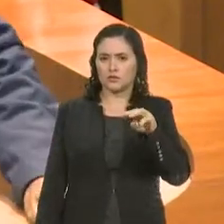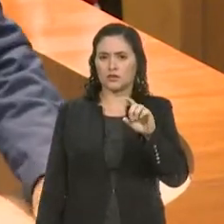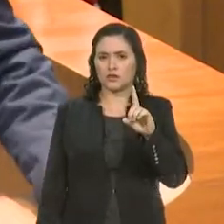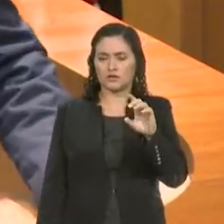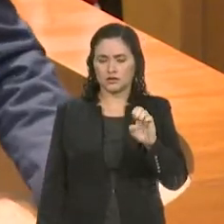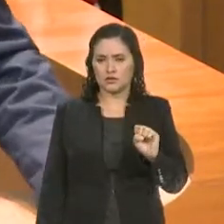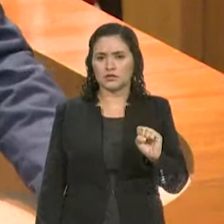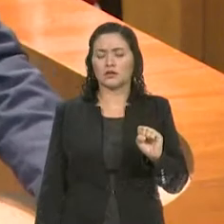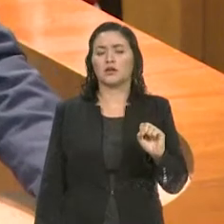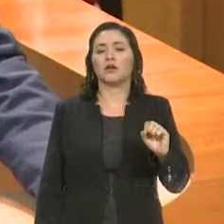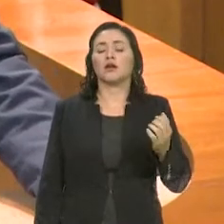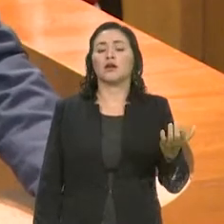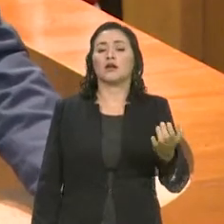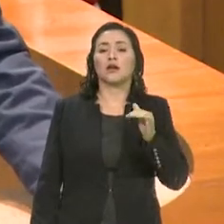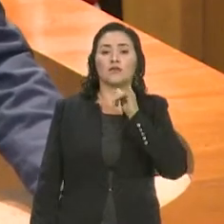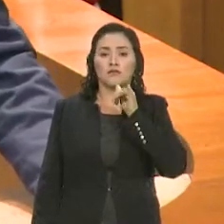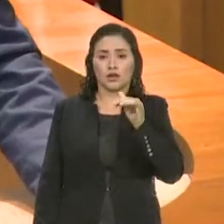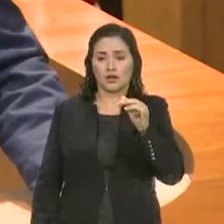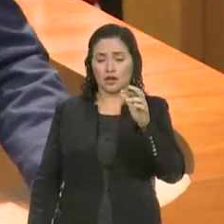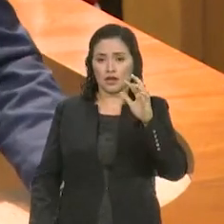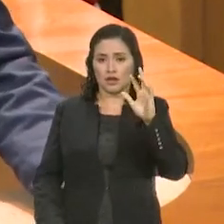respeito,